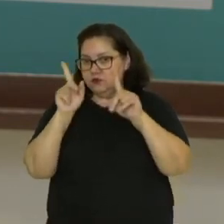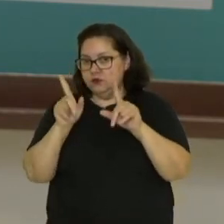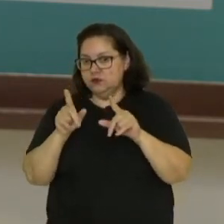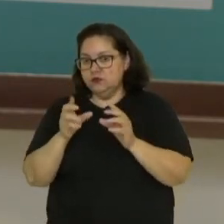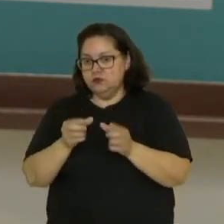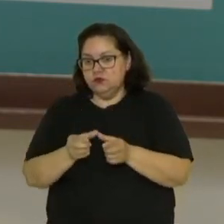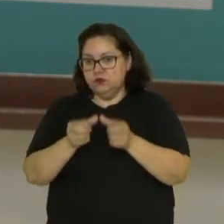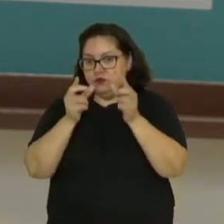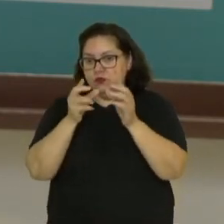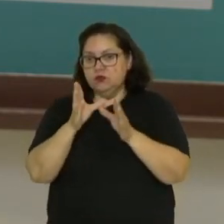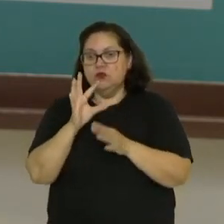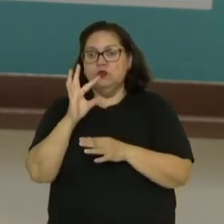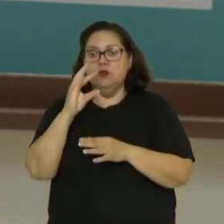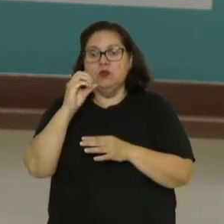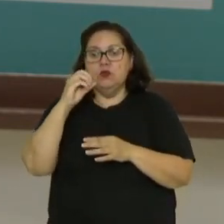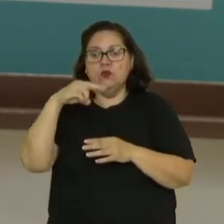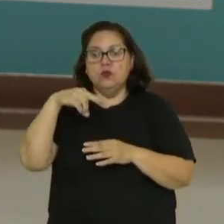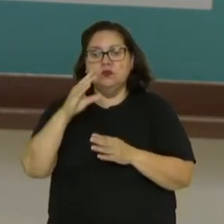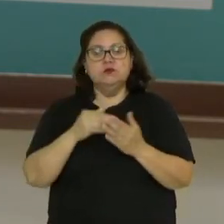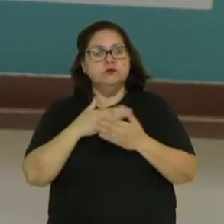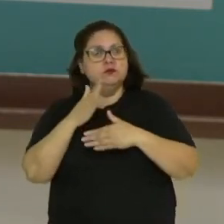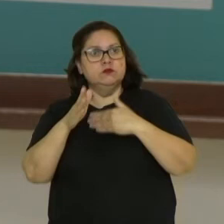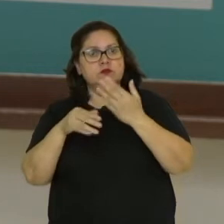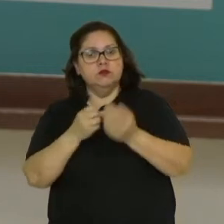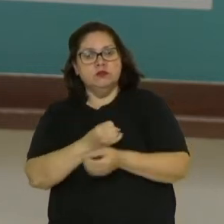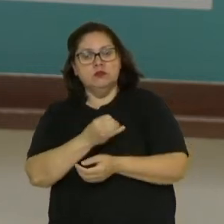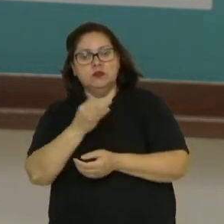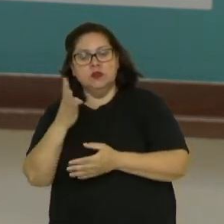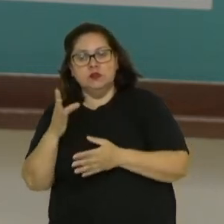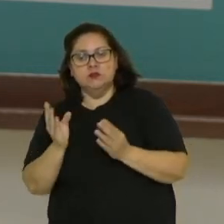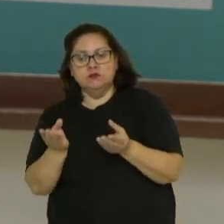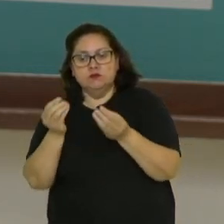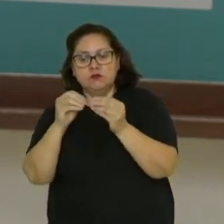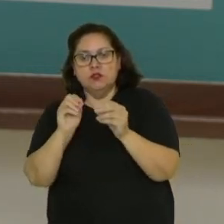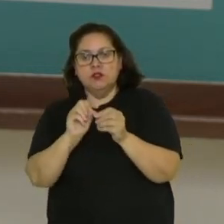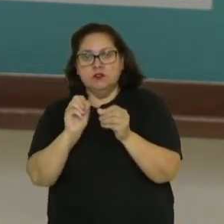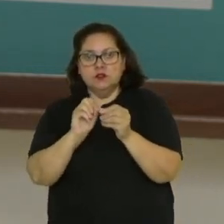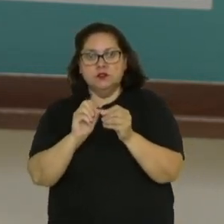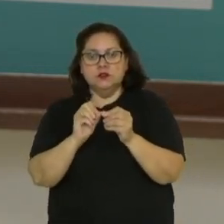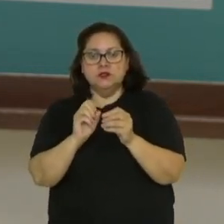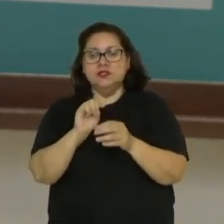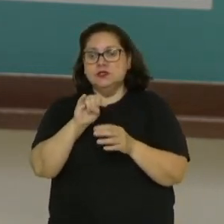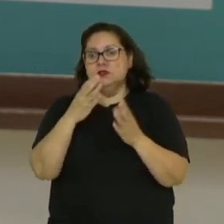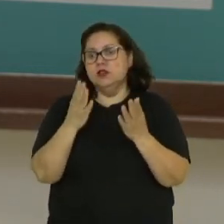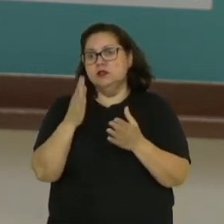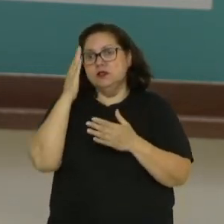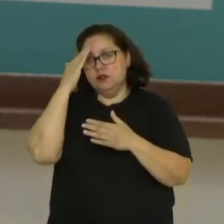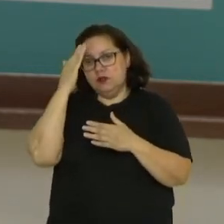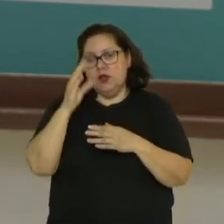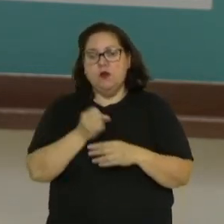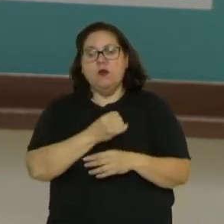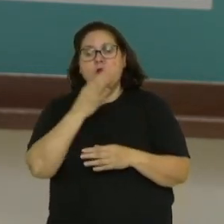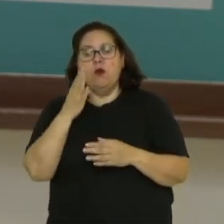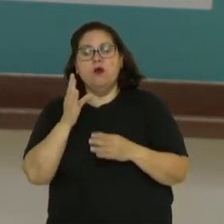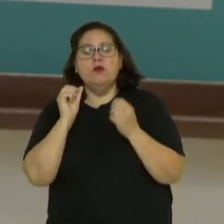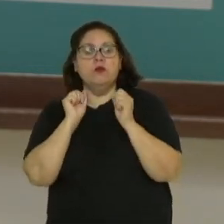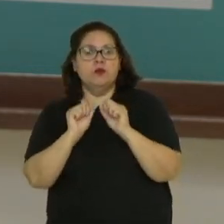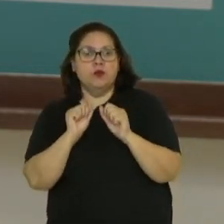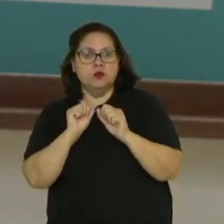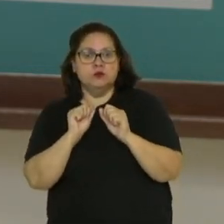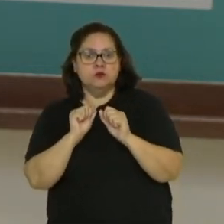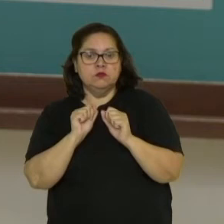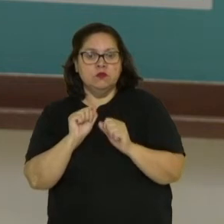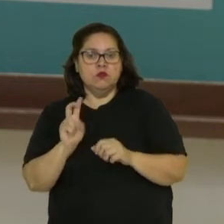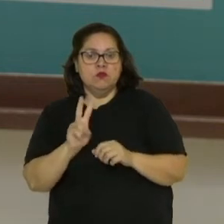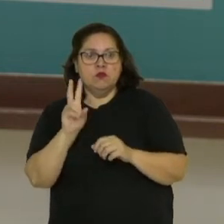um tronco de cone. E assim vai várias aplicações que a gente vai fazer. E se eu quero saber qual é a capacidade ou qual é